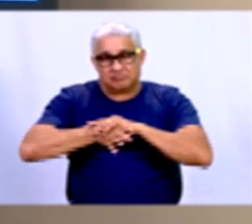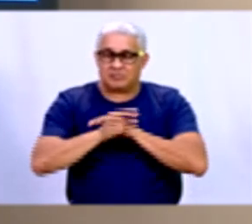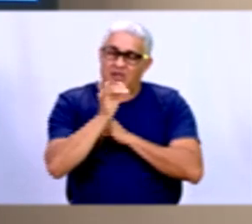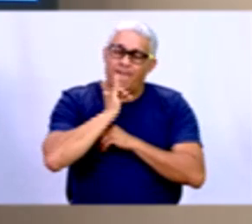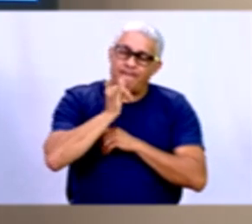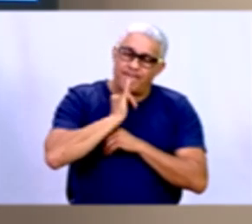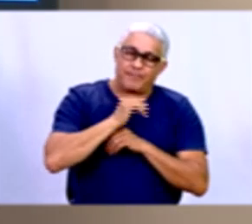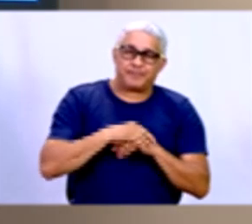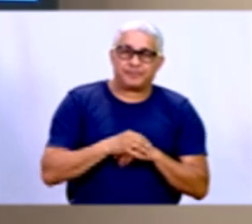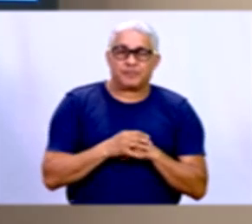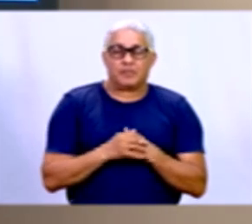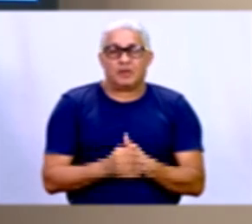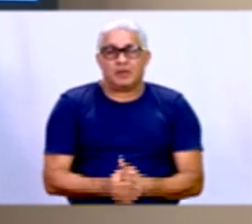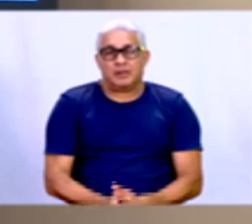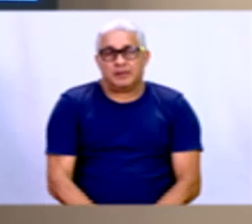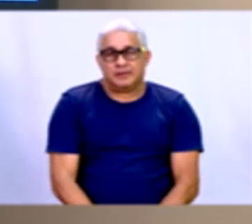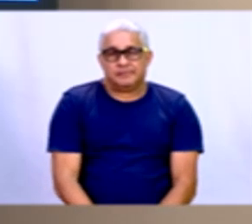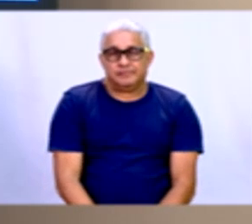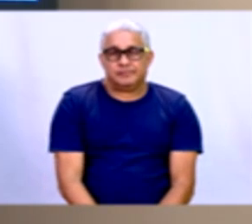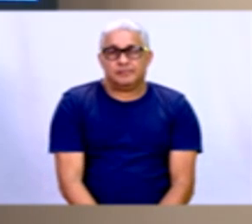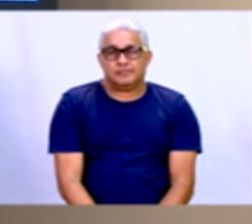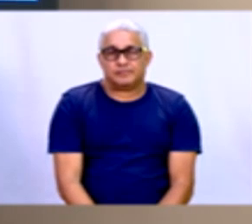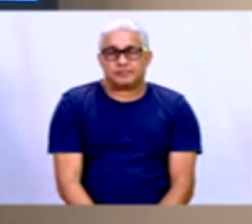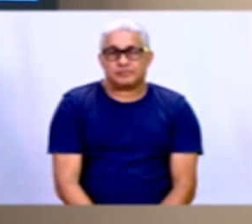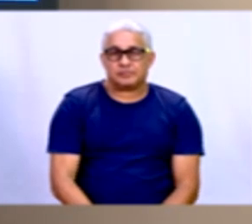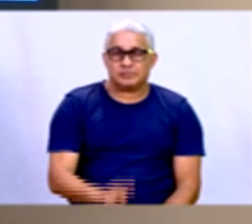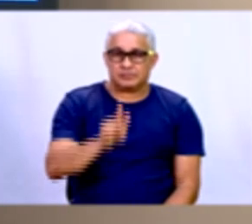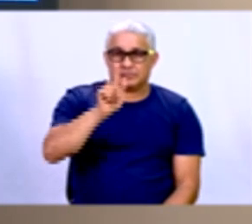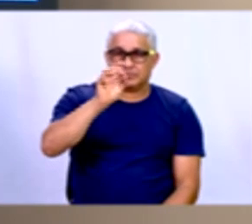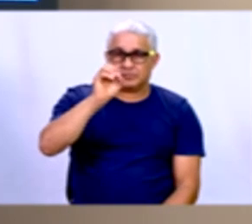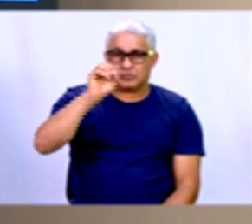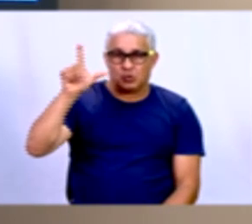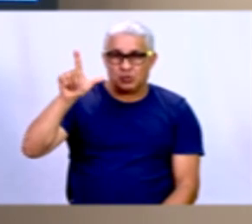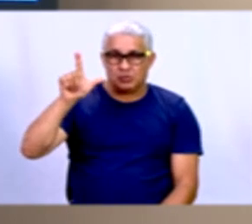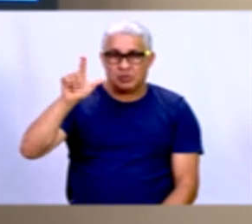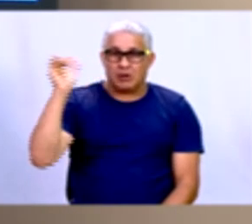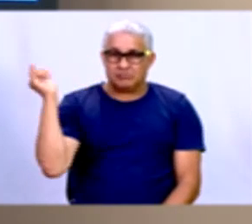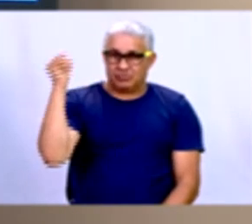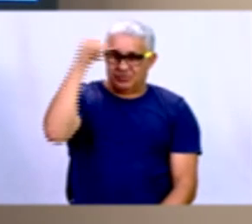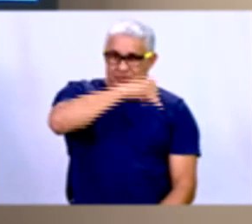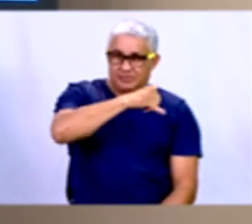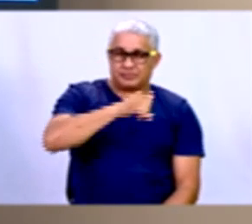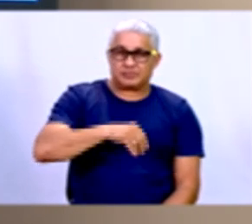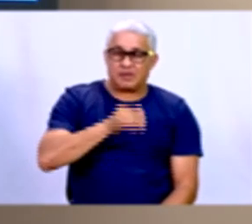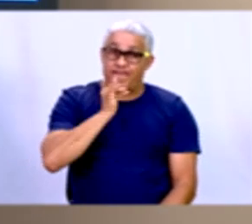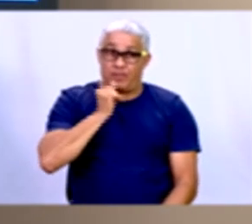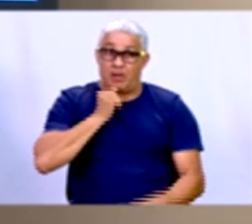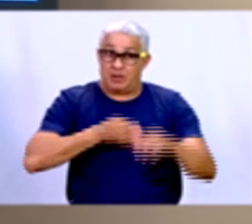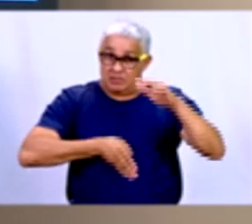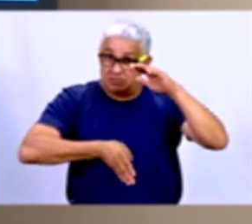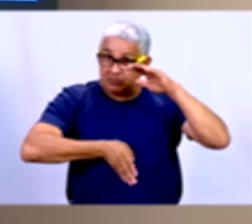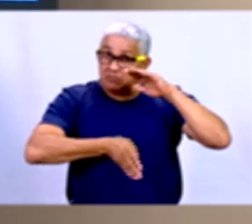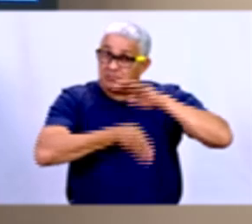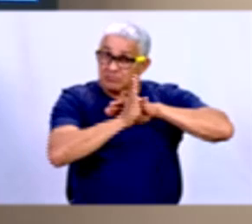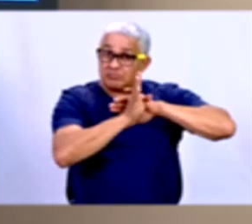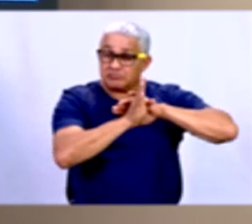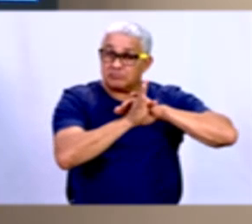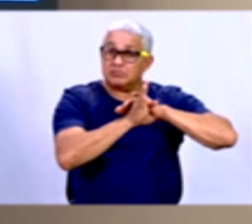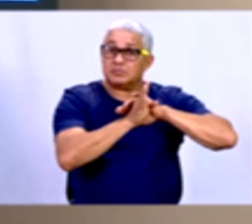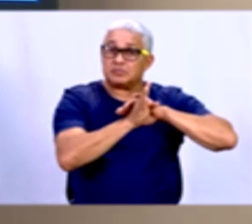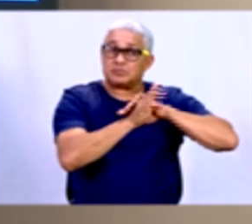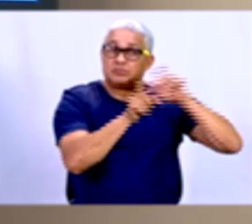vocês, no site da Gol, linhas aéreas, né? Quando você entra no site